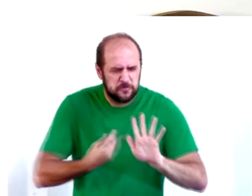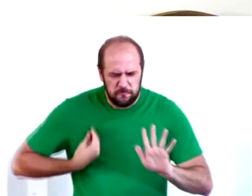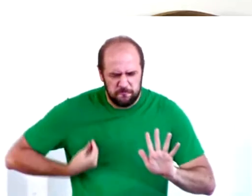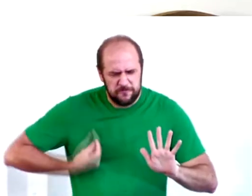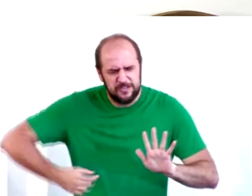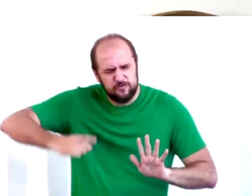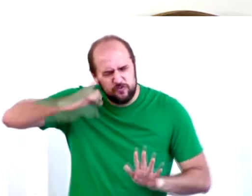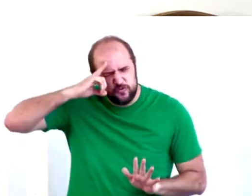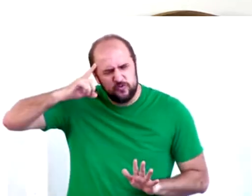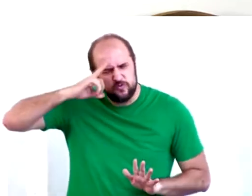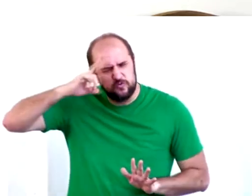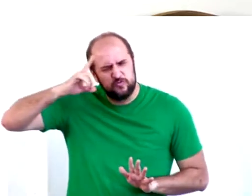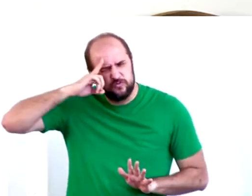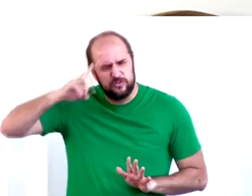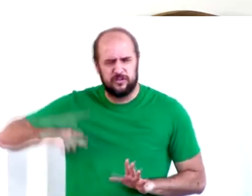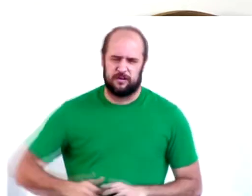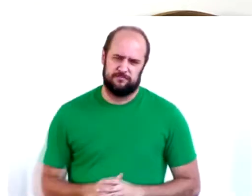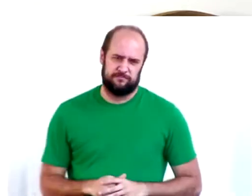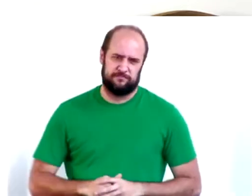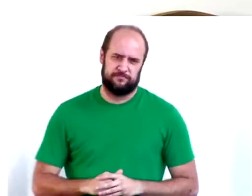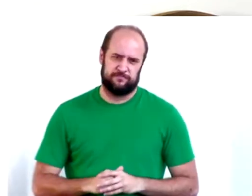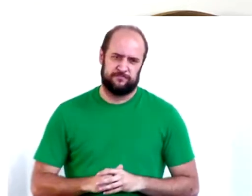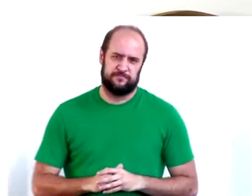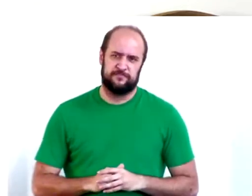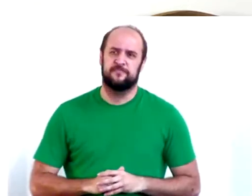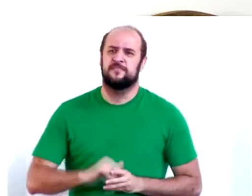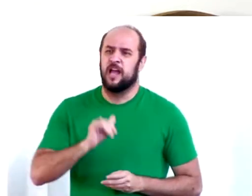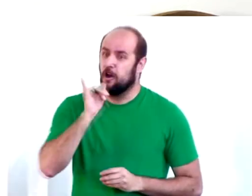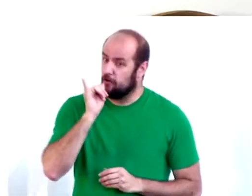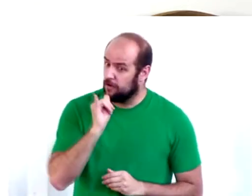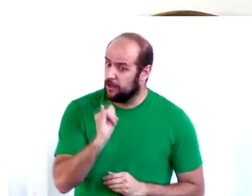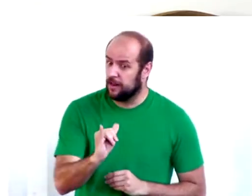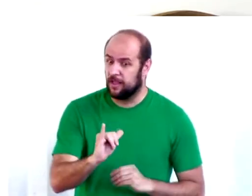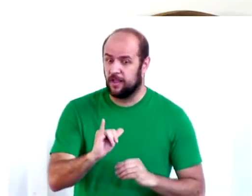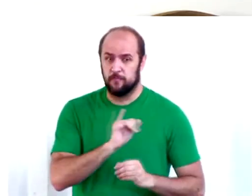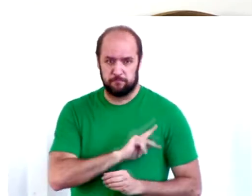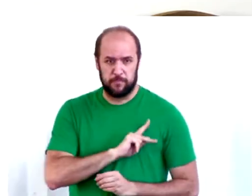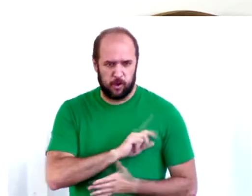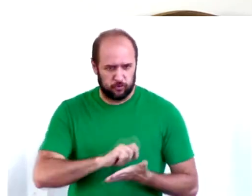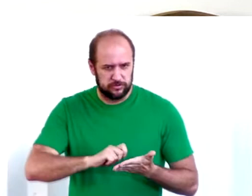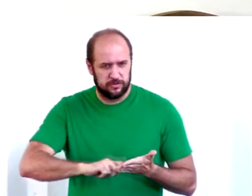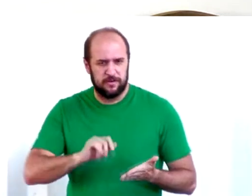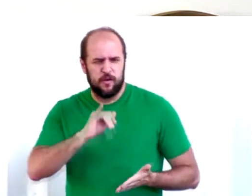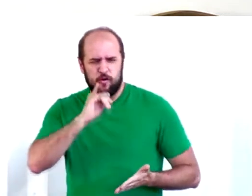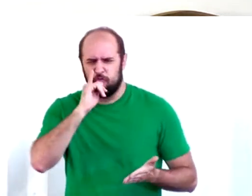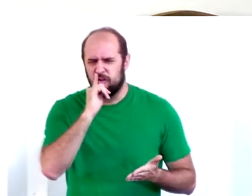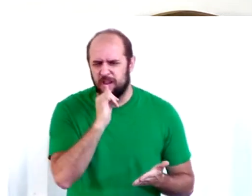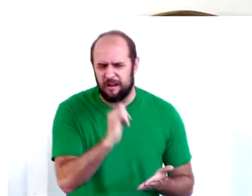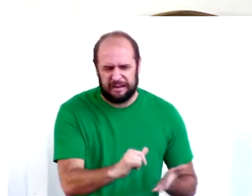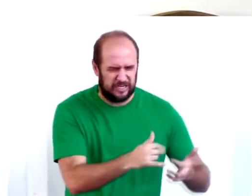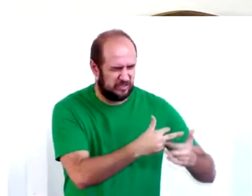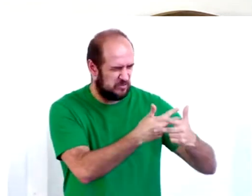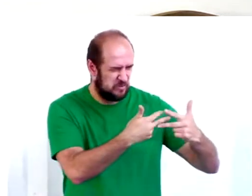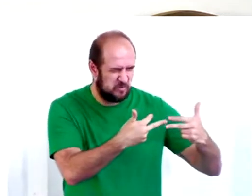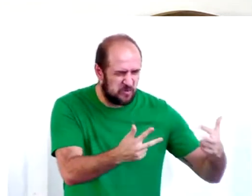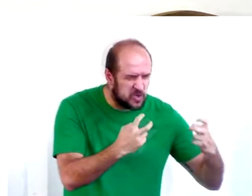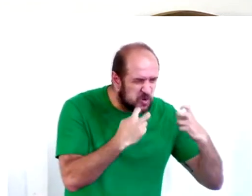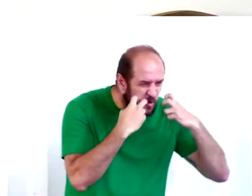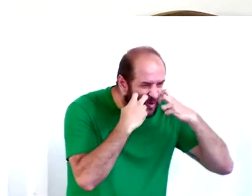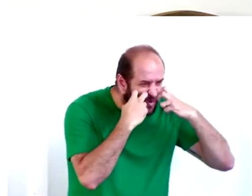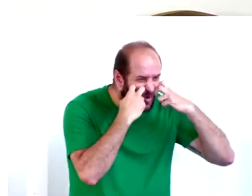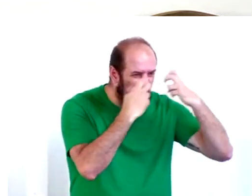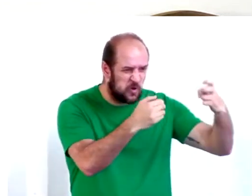Paulo escreveu aos Coríntios, ele disse: pelo contrário, rejeitamos as coisas que por vergonhosas